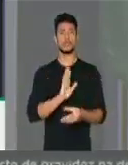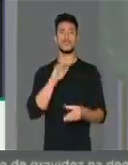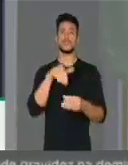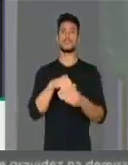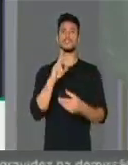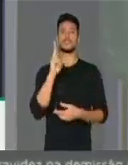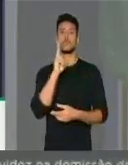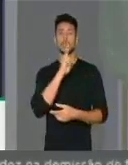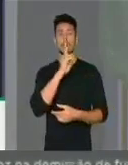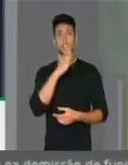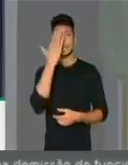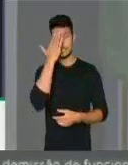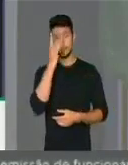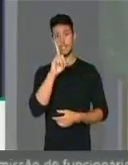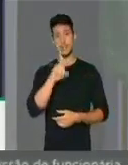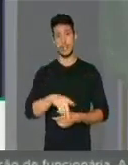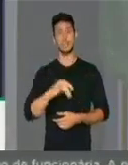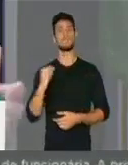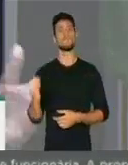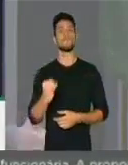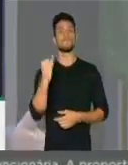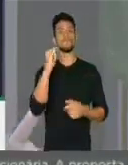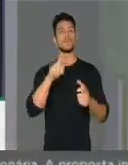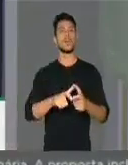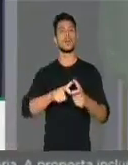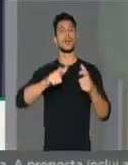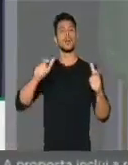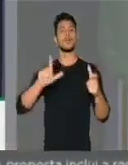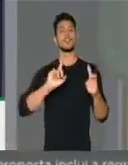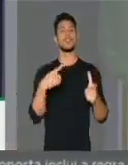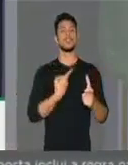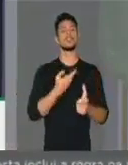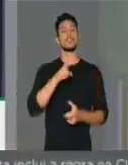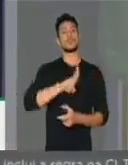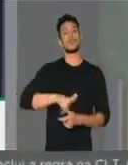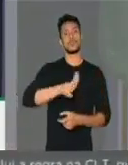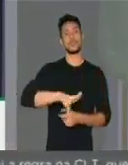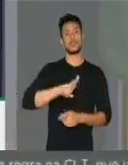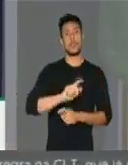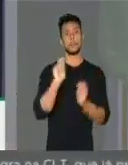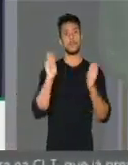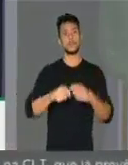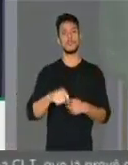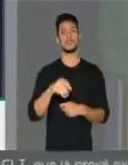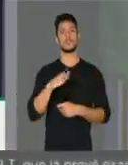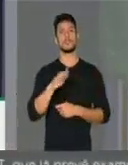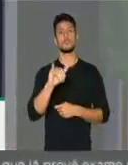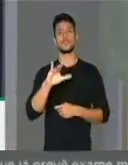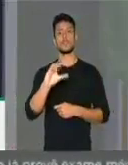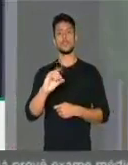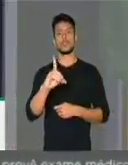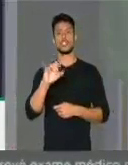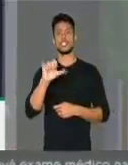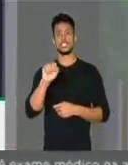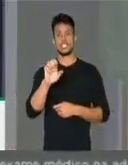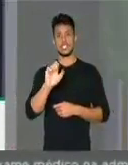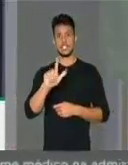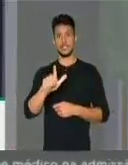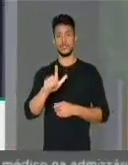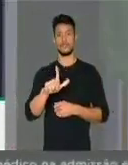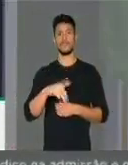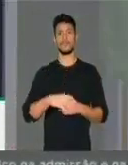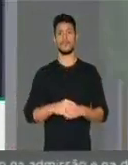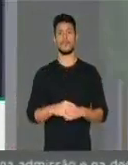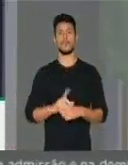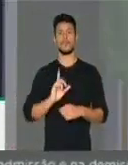todos conscientes da importância de ampliarmos a utilização de combustíveis limpos e